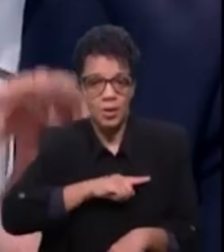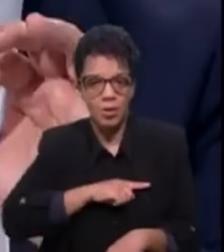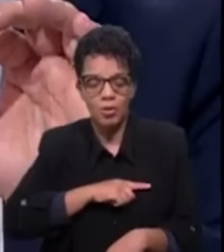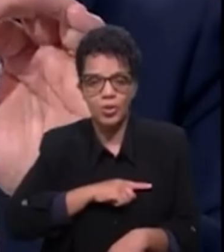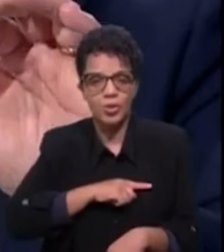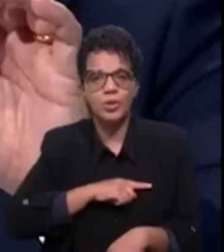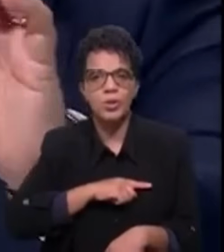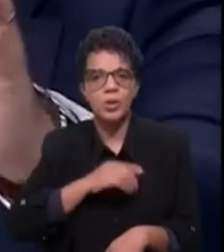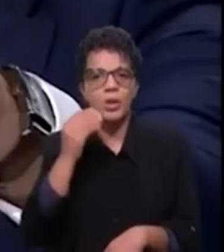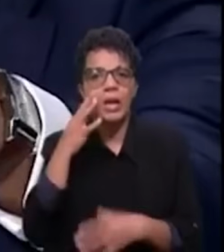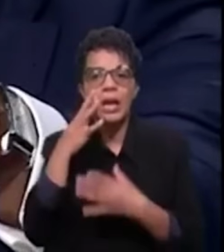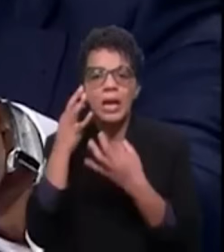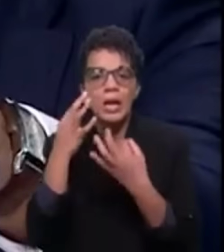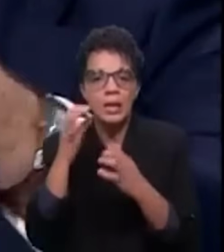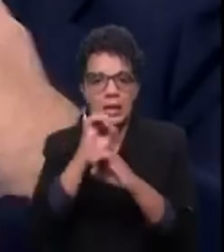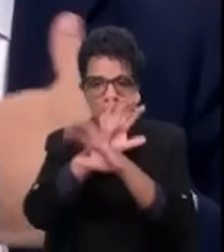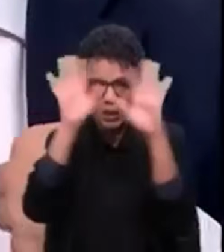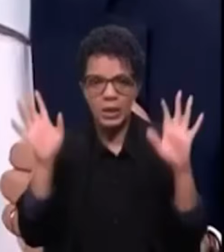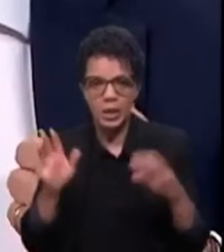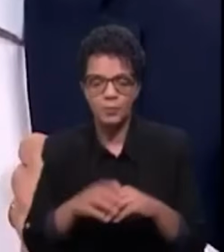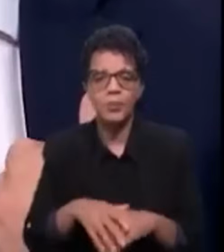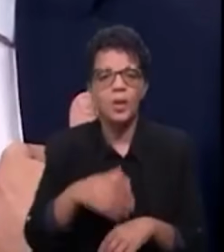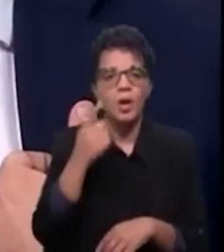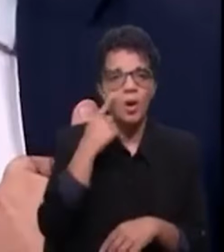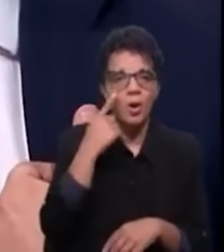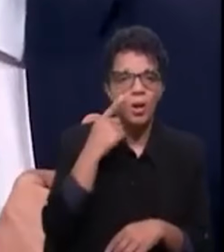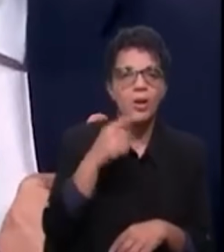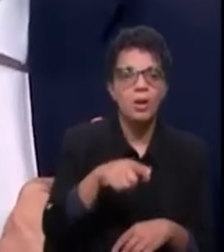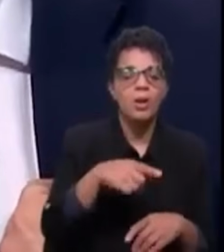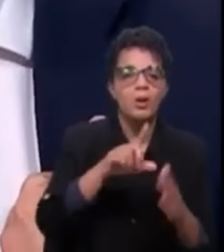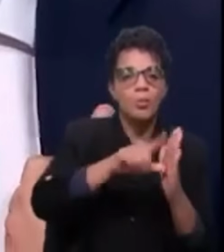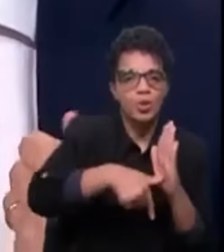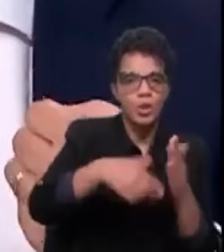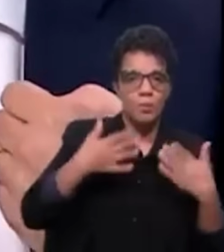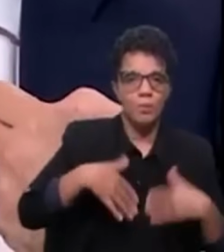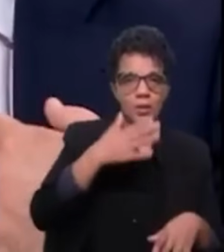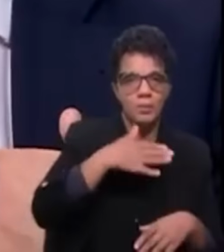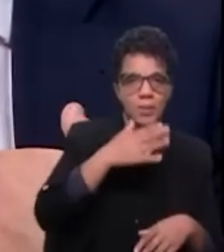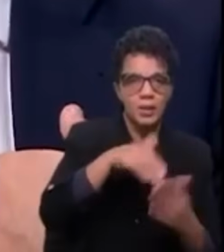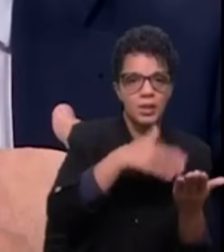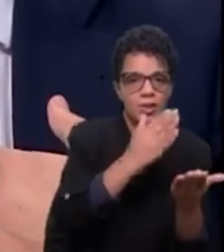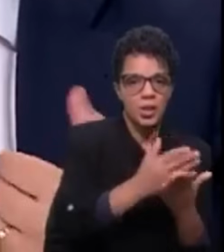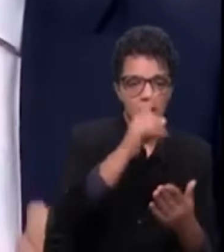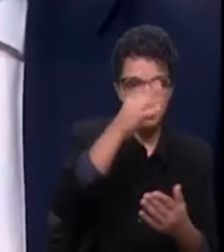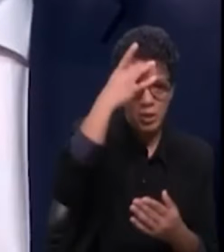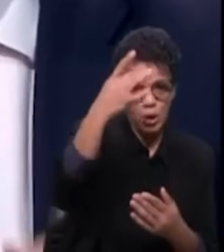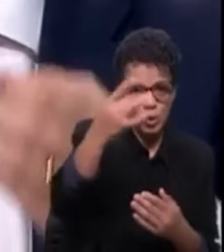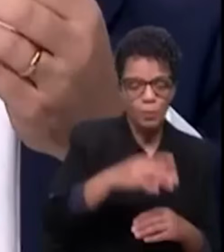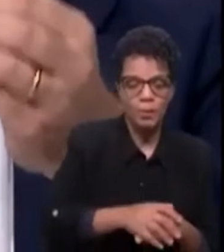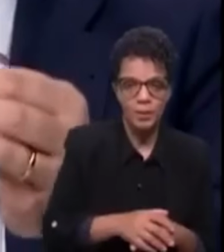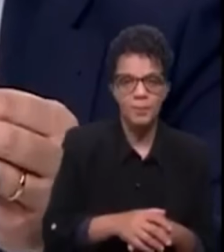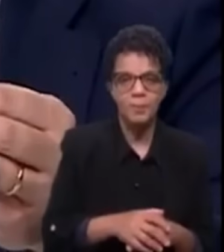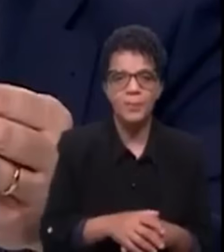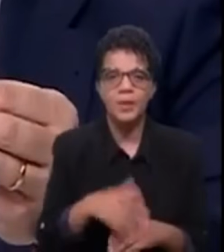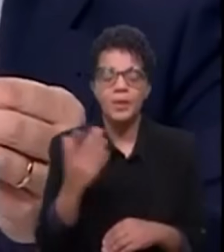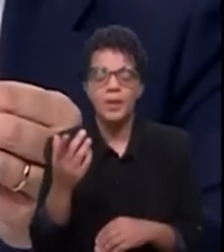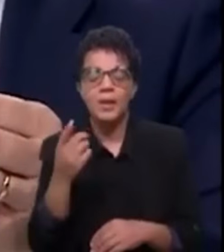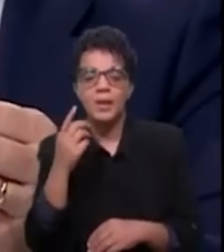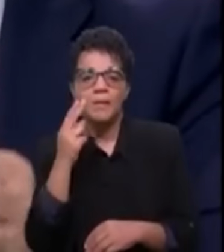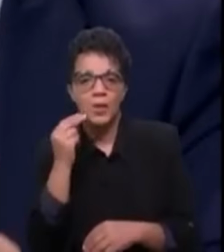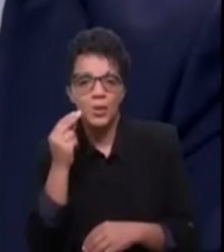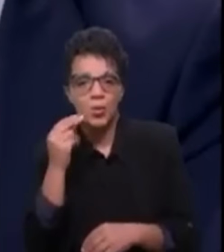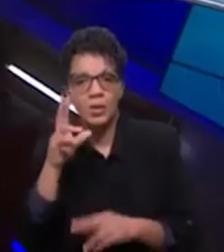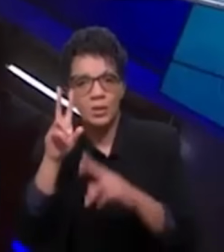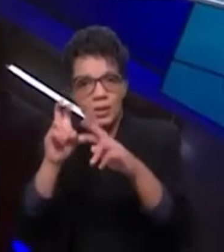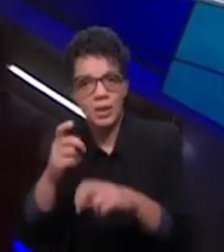nem vai ver o projeto bata Branca em eu agradecia ter que poder terminar luí mon volte